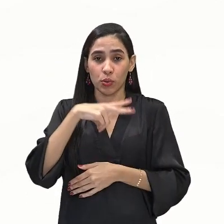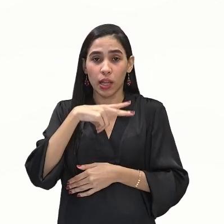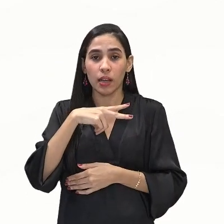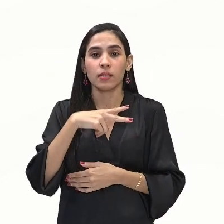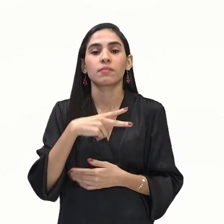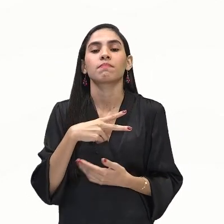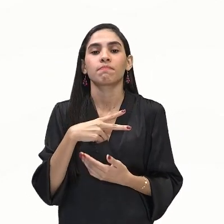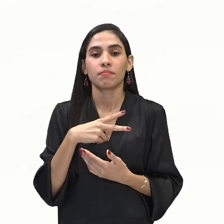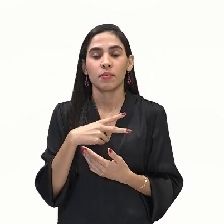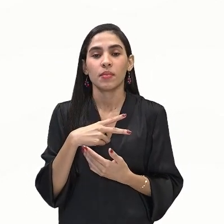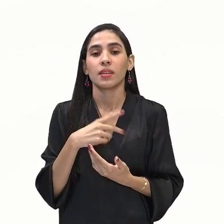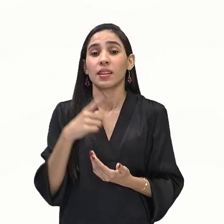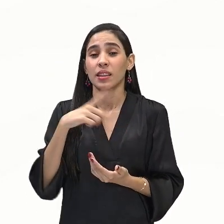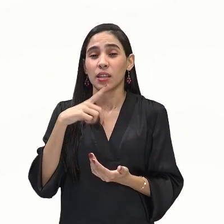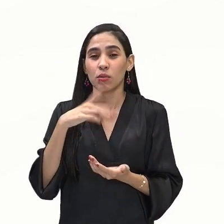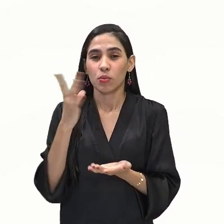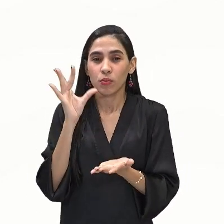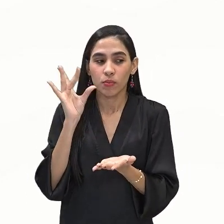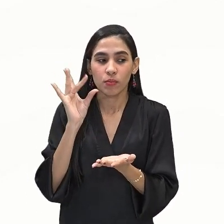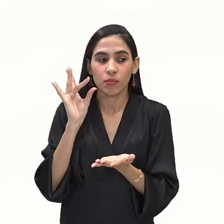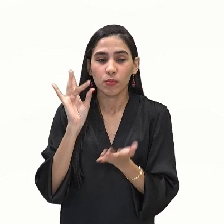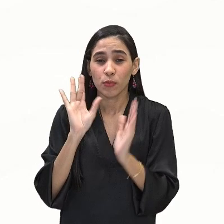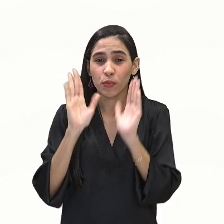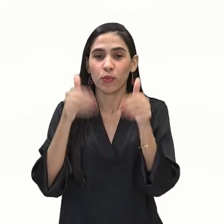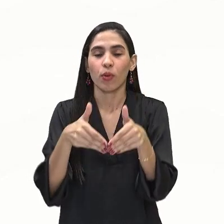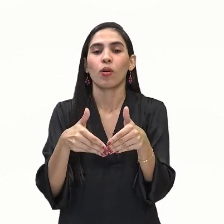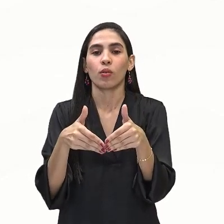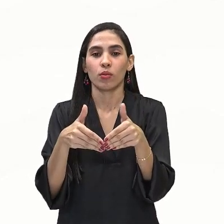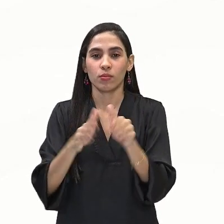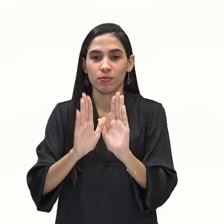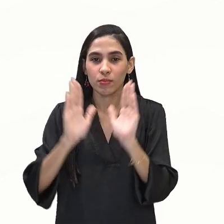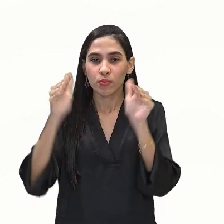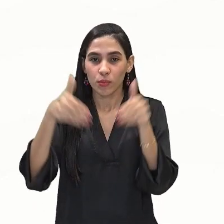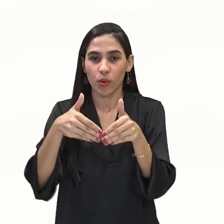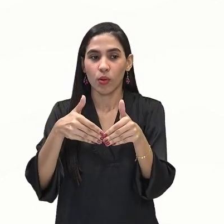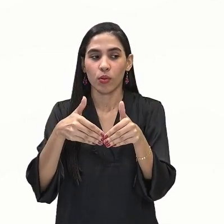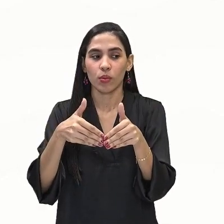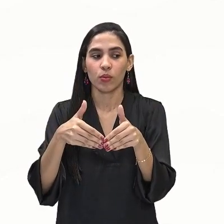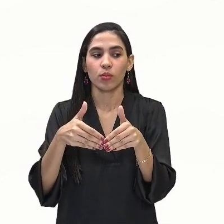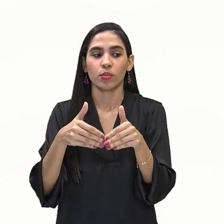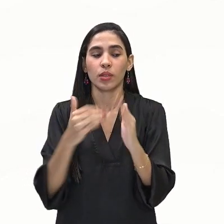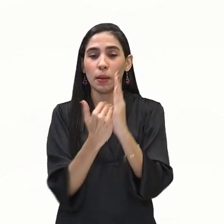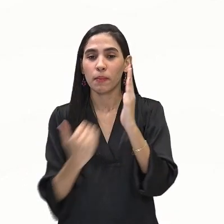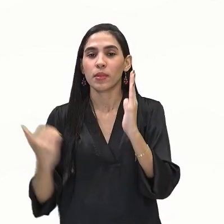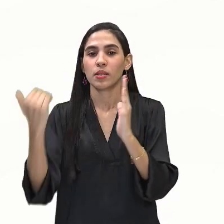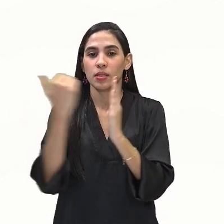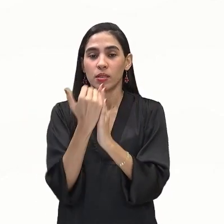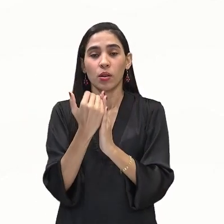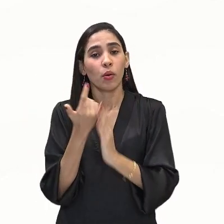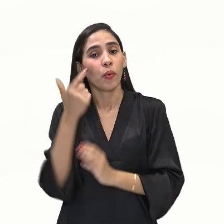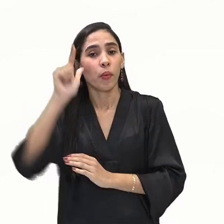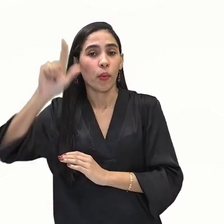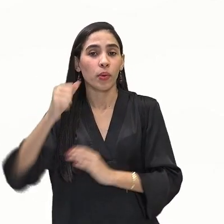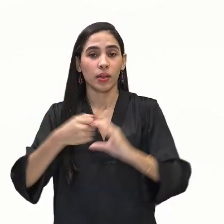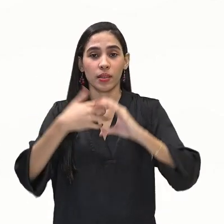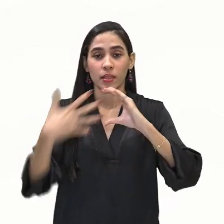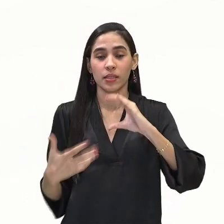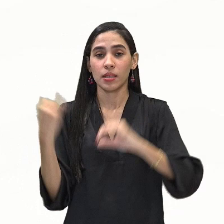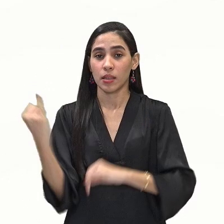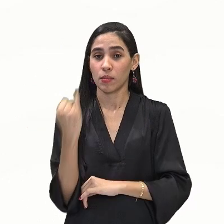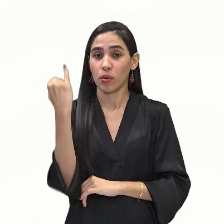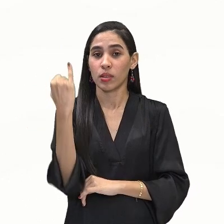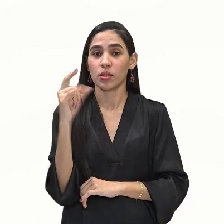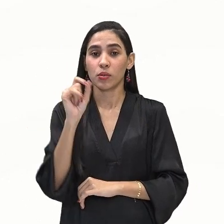forma enfática, né? Assim, bem exacerbada. Outra característica importante é exatamente